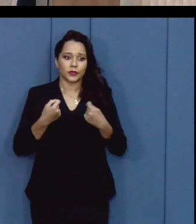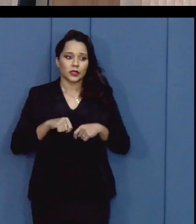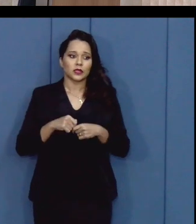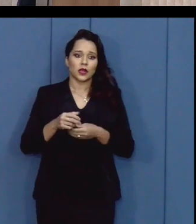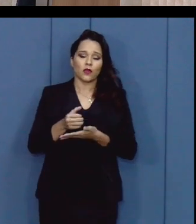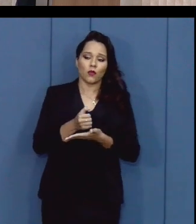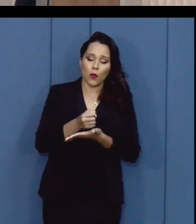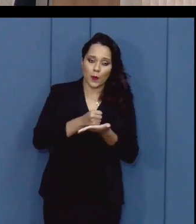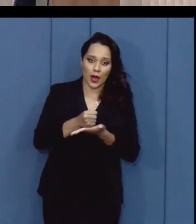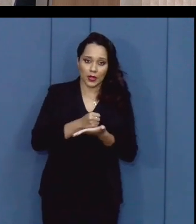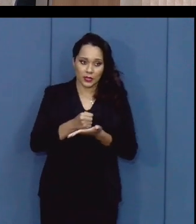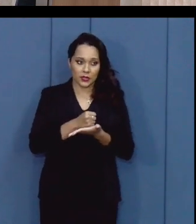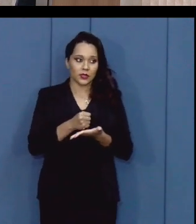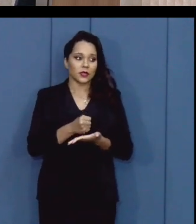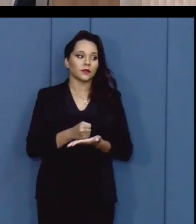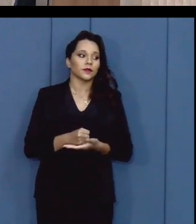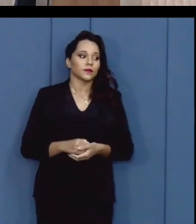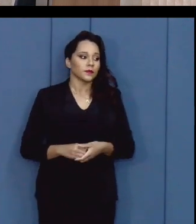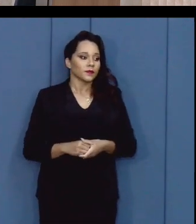tem que ser fundamentada em